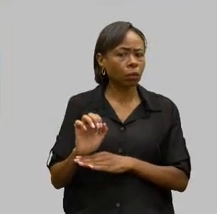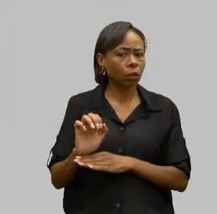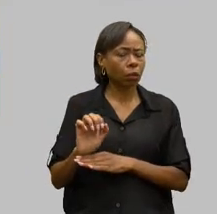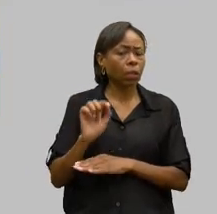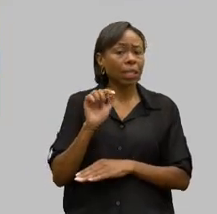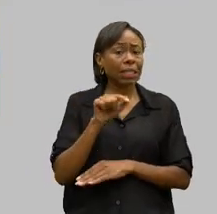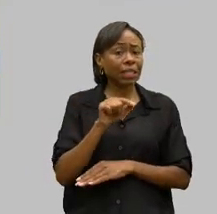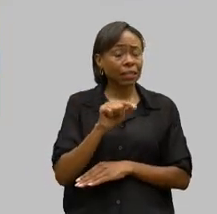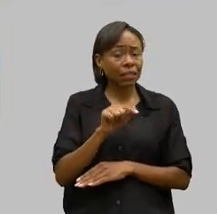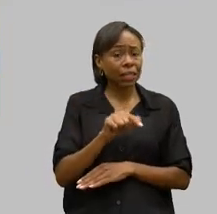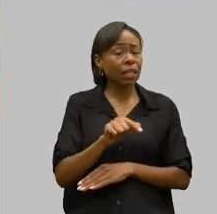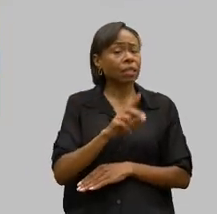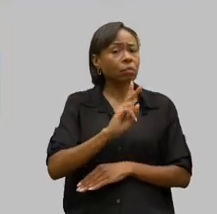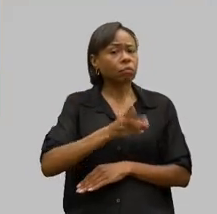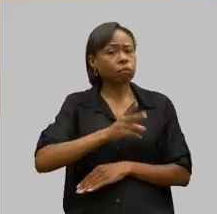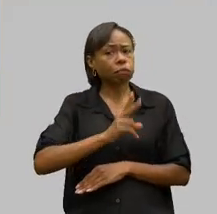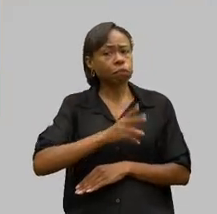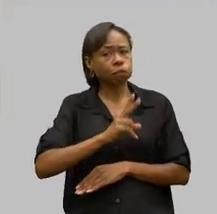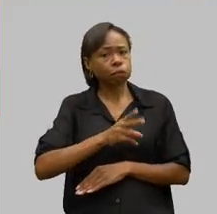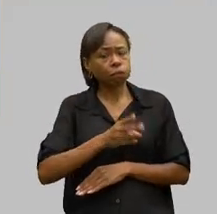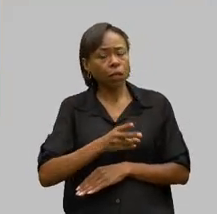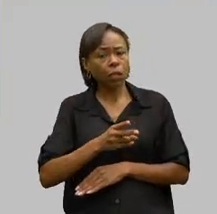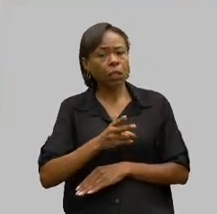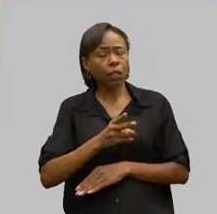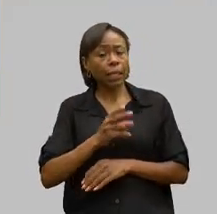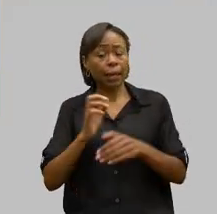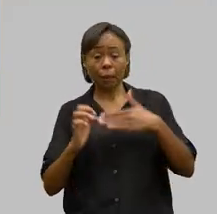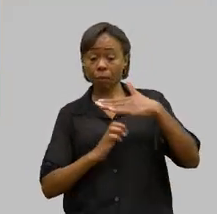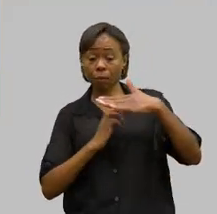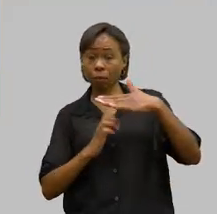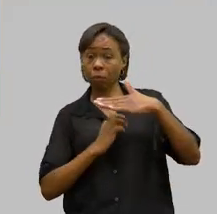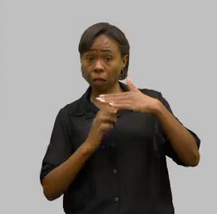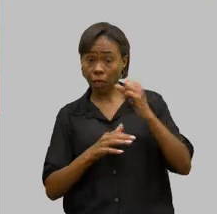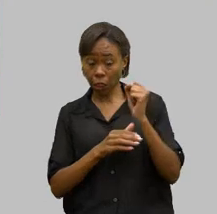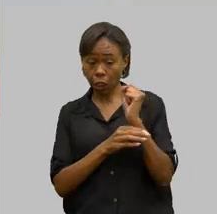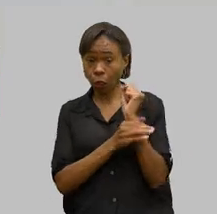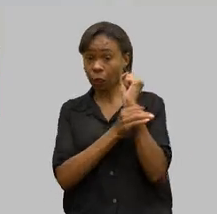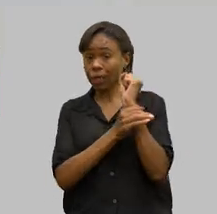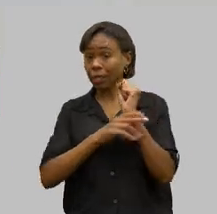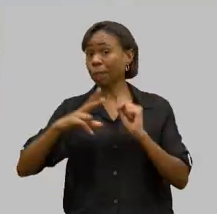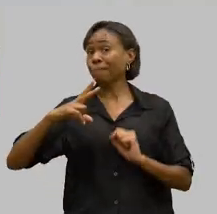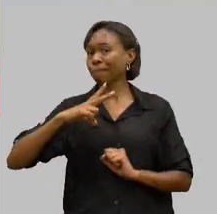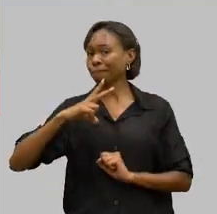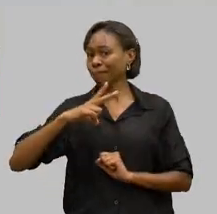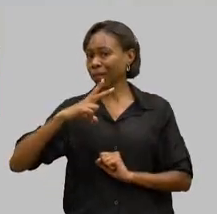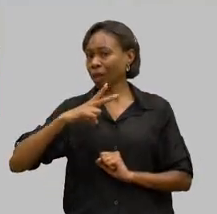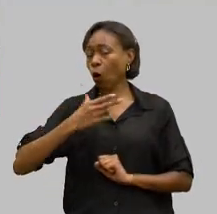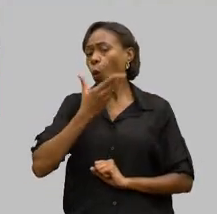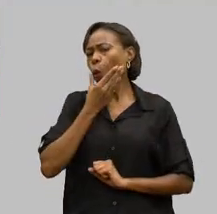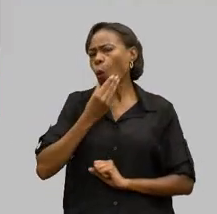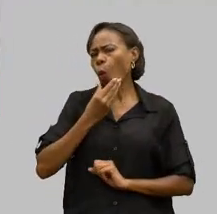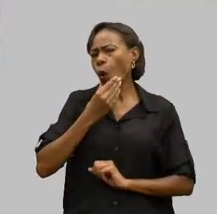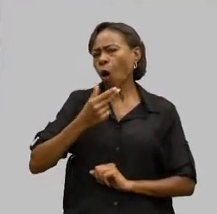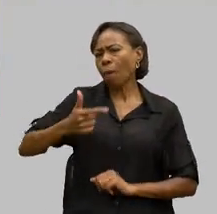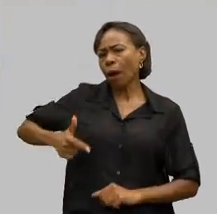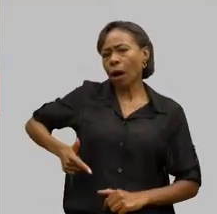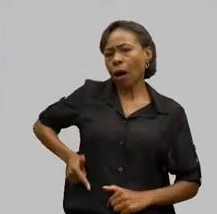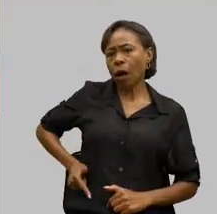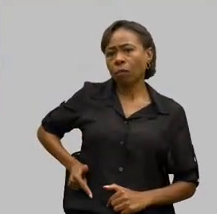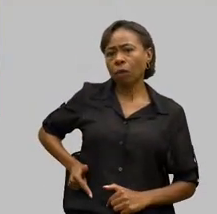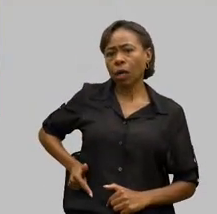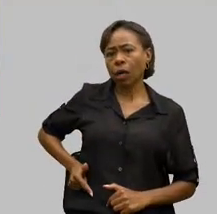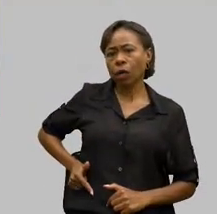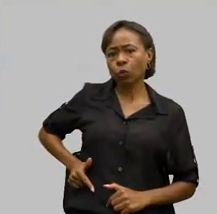permanência de empresas de segurança privada com homens armados dentro das